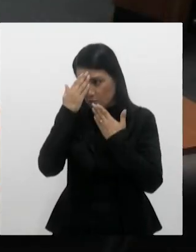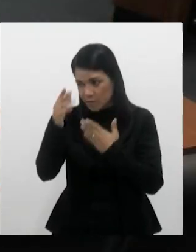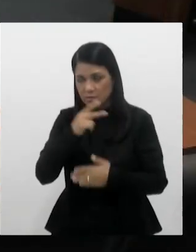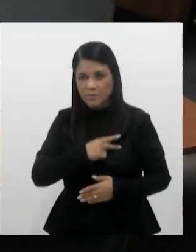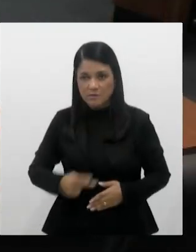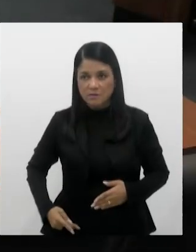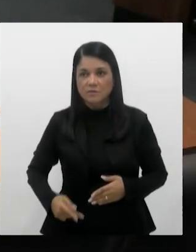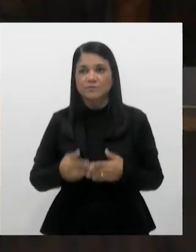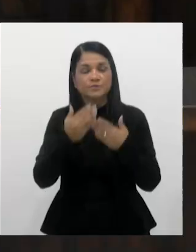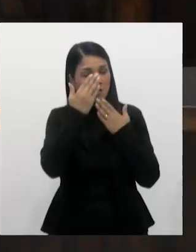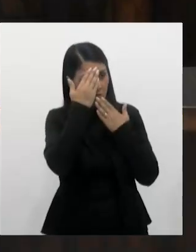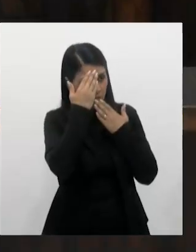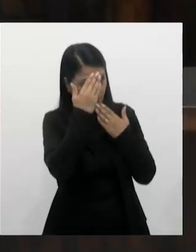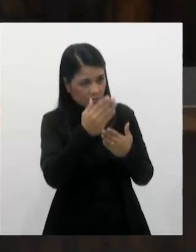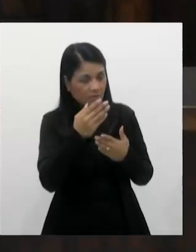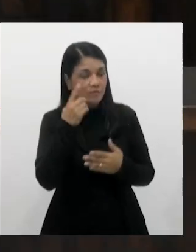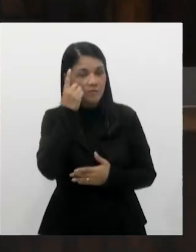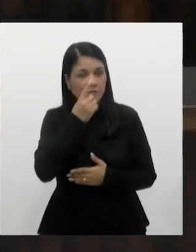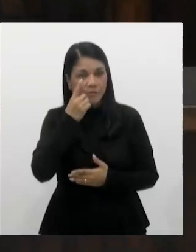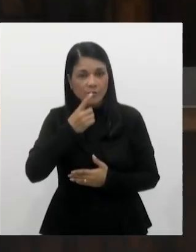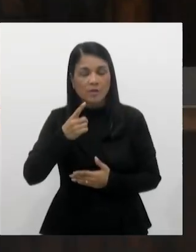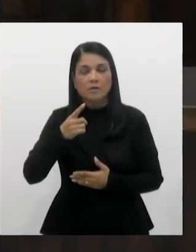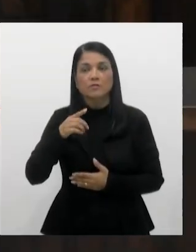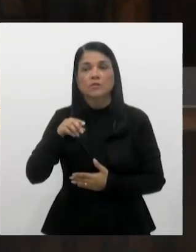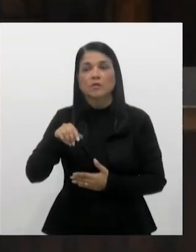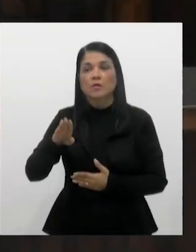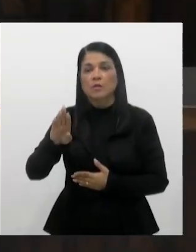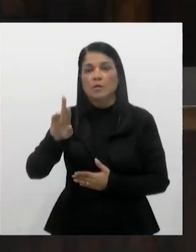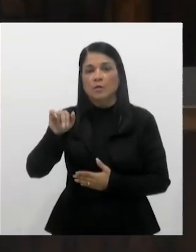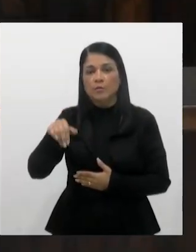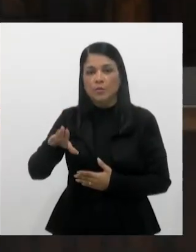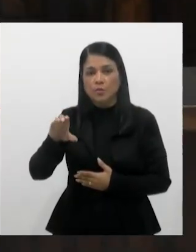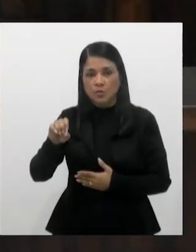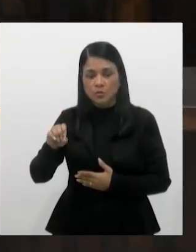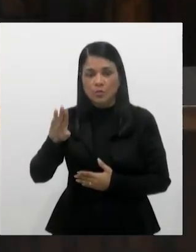Muito obrigado, nosso nobre deputado Bruno